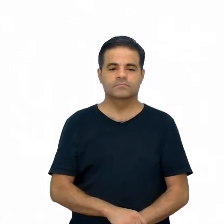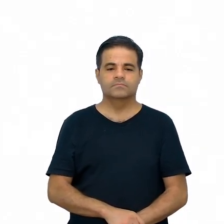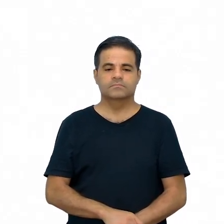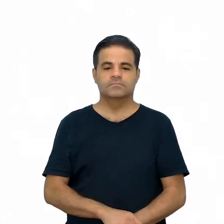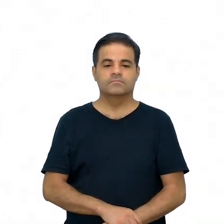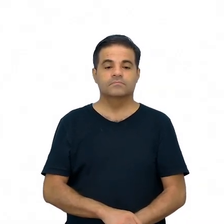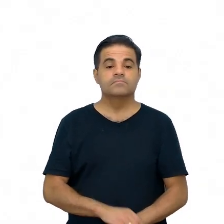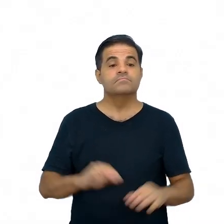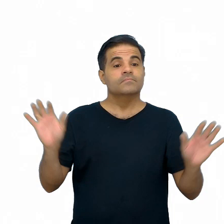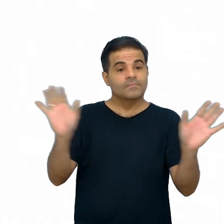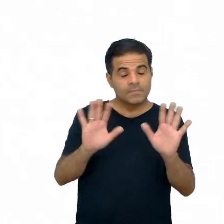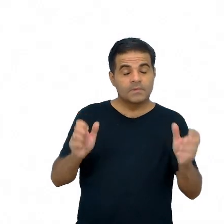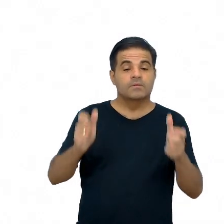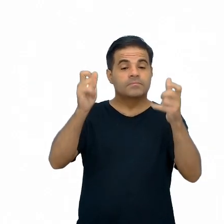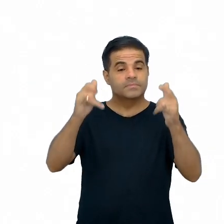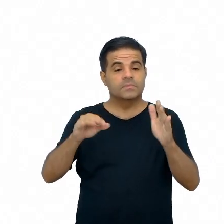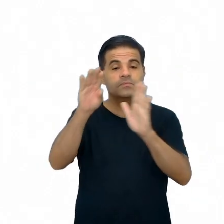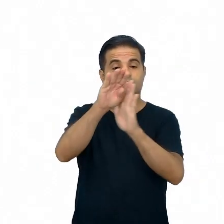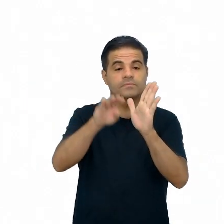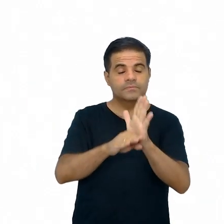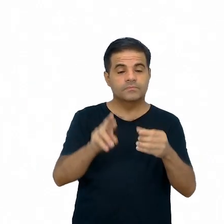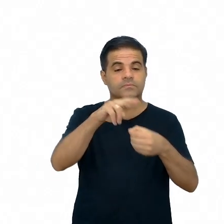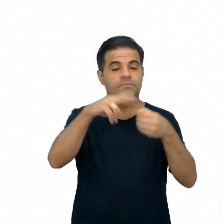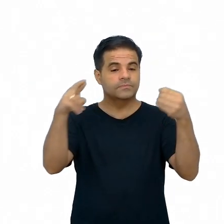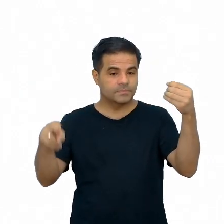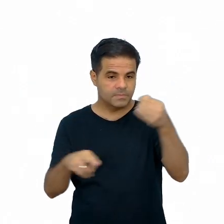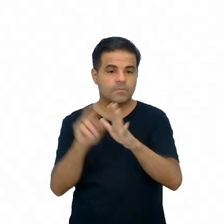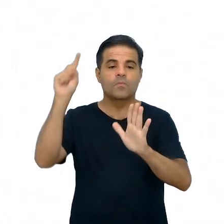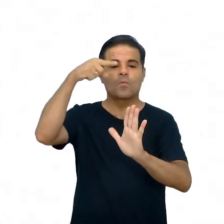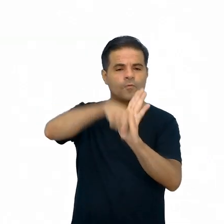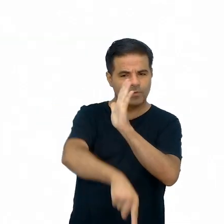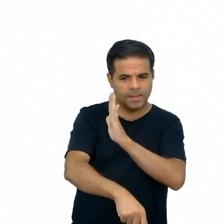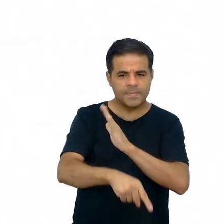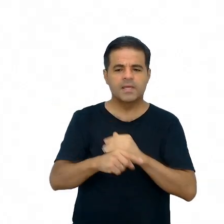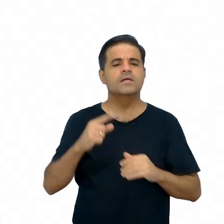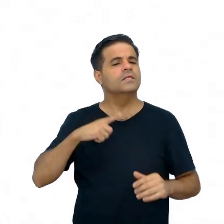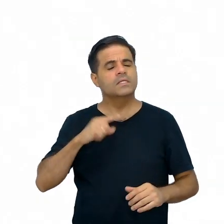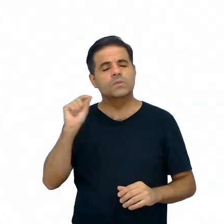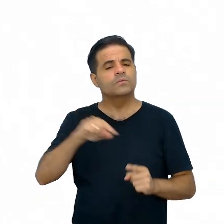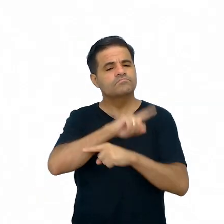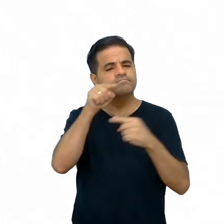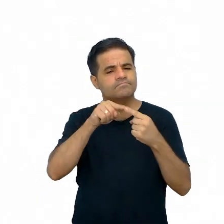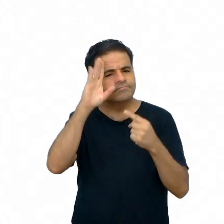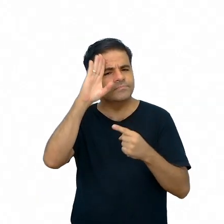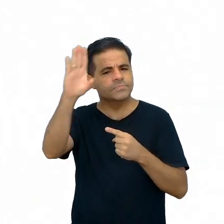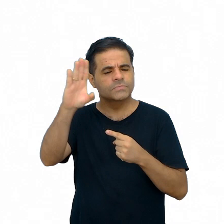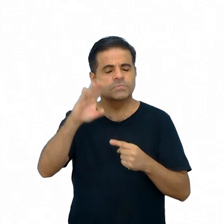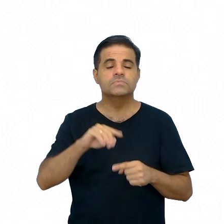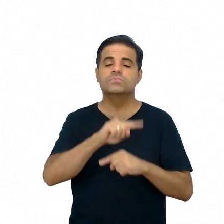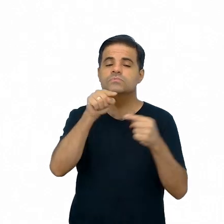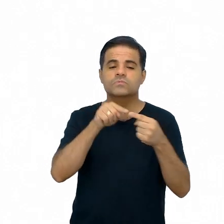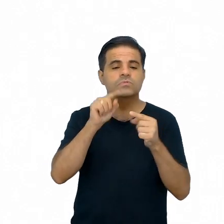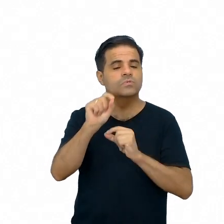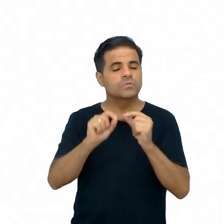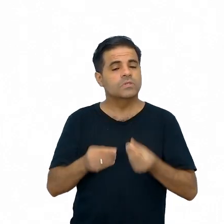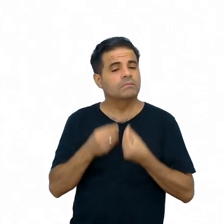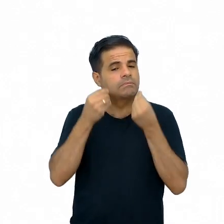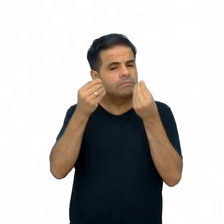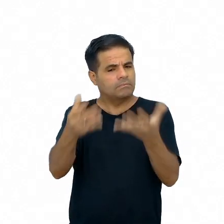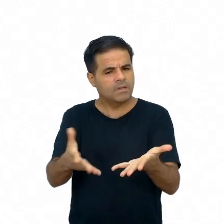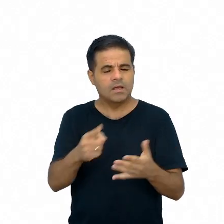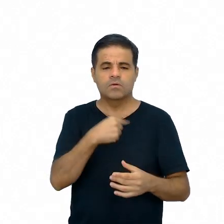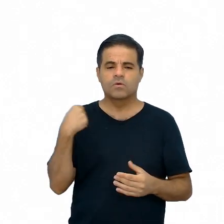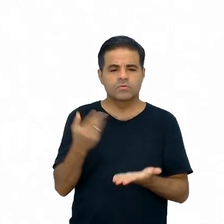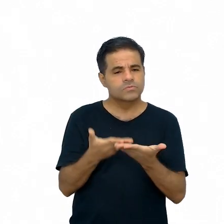Então, vale ressaltar que o Programa de Recuperação e Aprofundamento tem como principal objetivo proporcionar aos